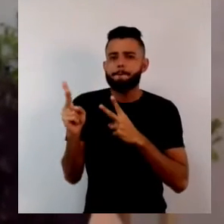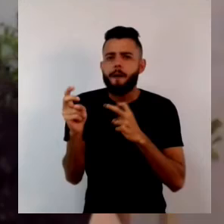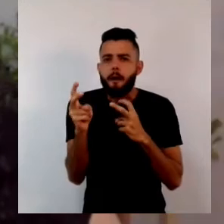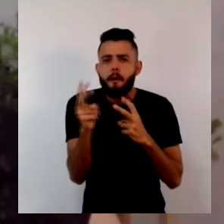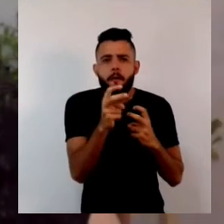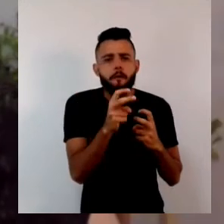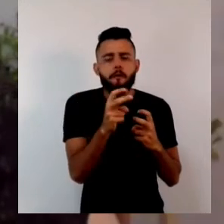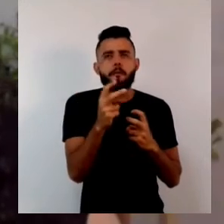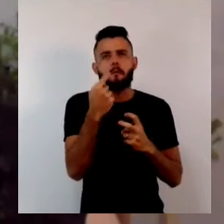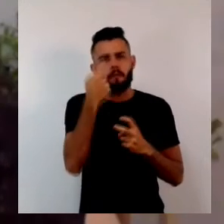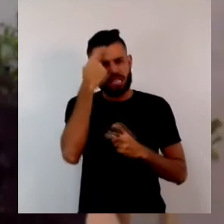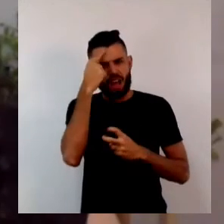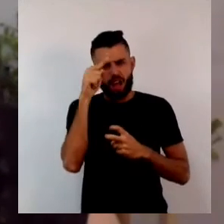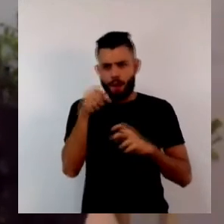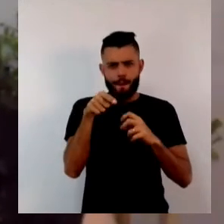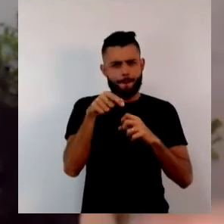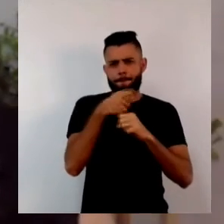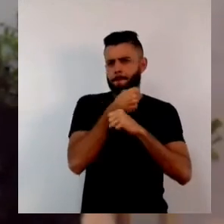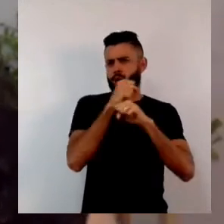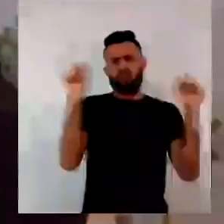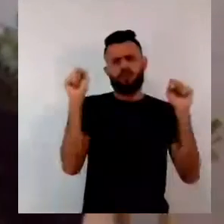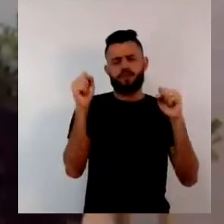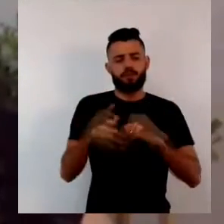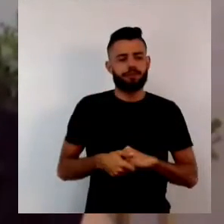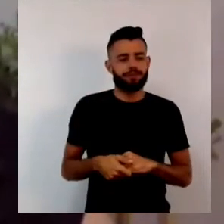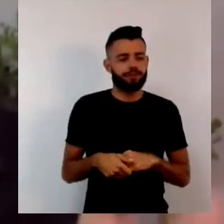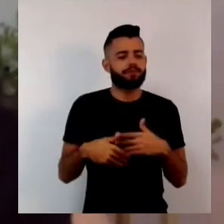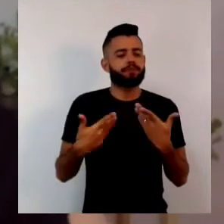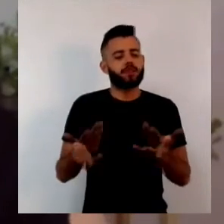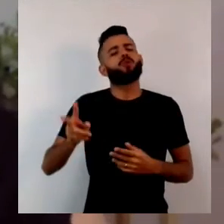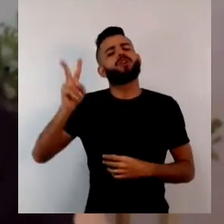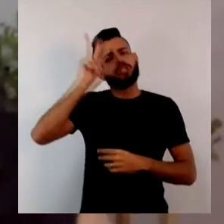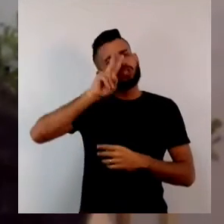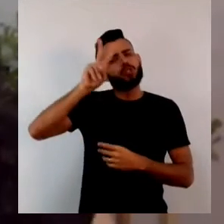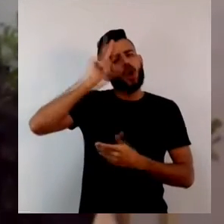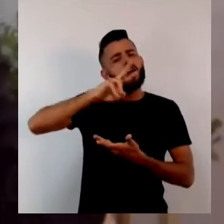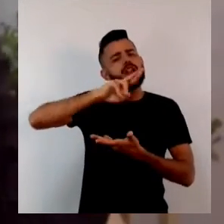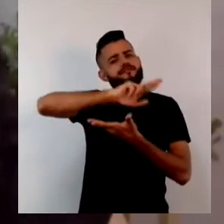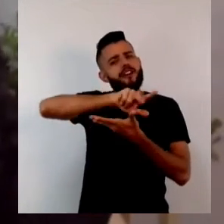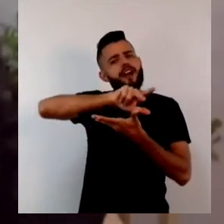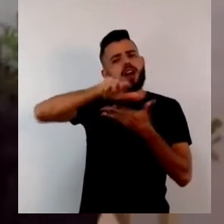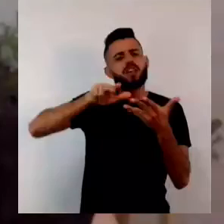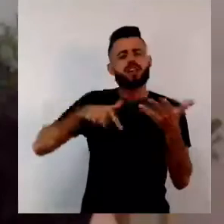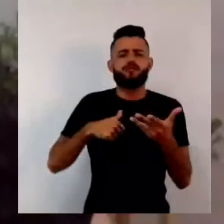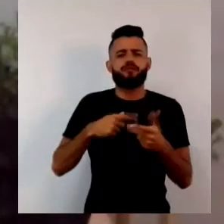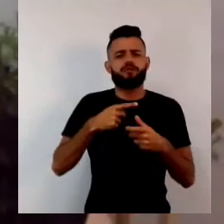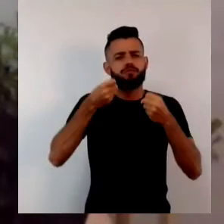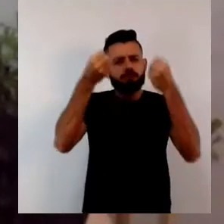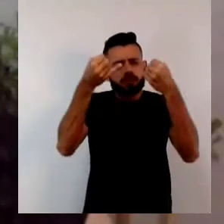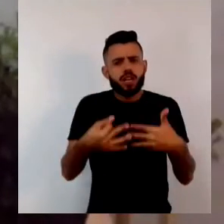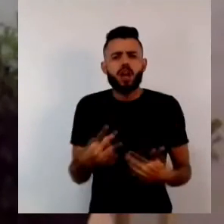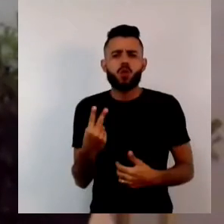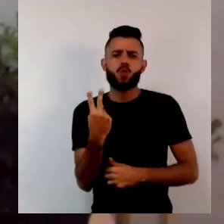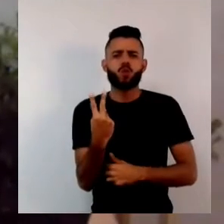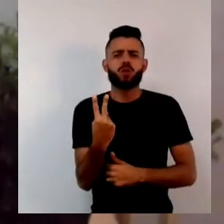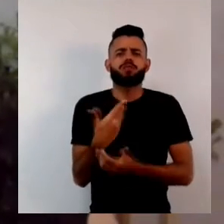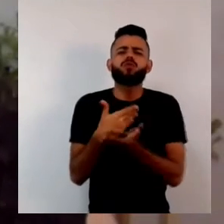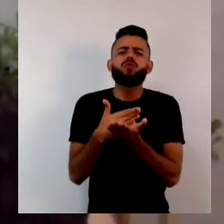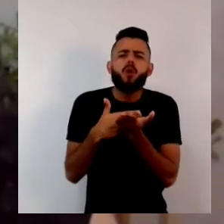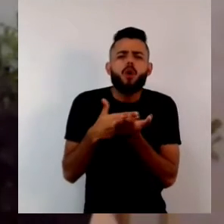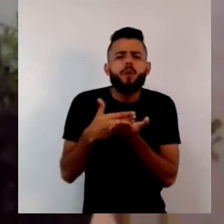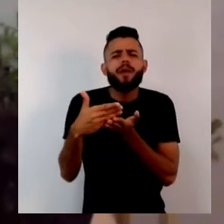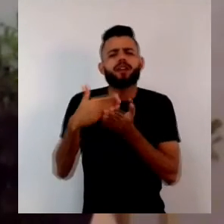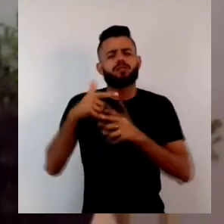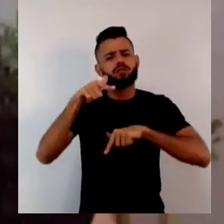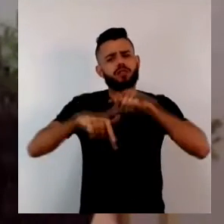Então, entre várias histórias, eu vou contar duas, assim, bem no iniciozinho da carreira e uma mais no final, que eu acho que explica como